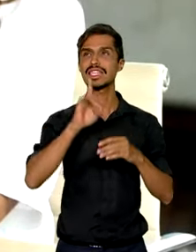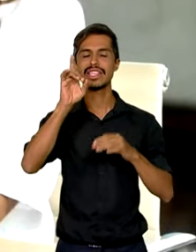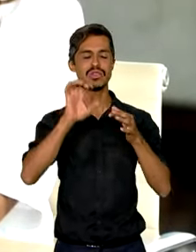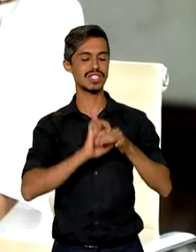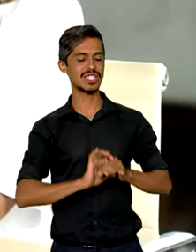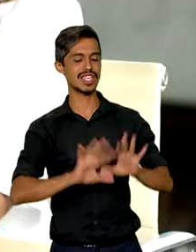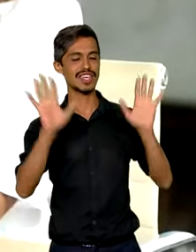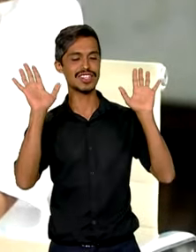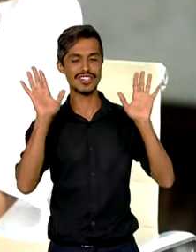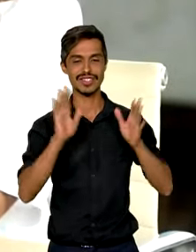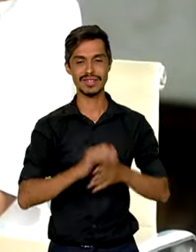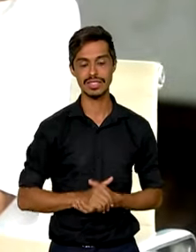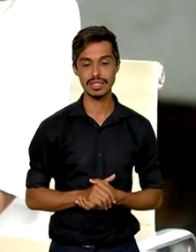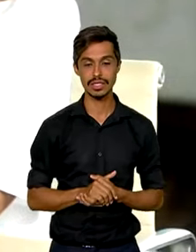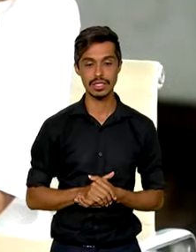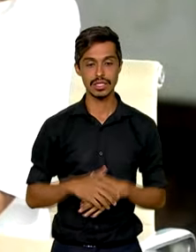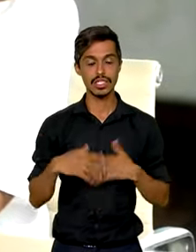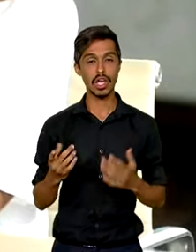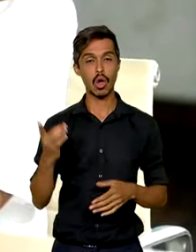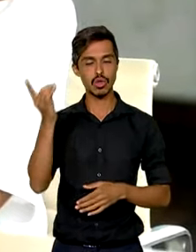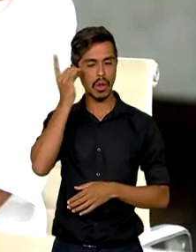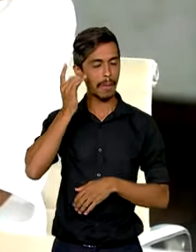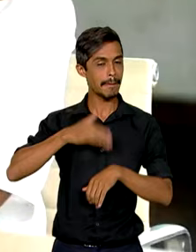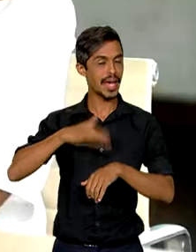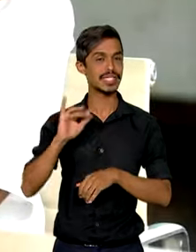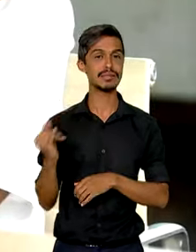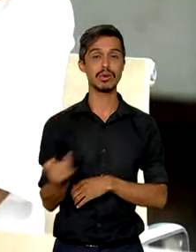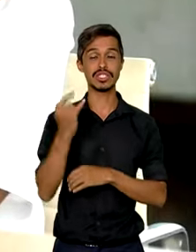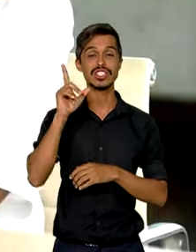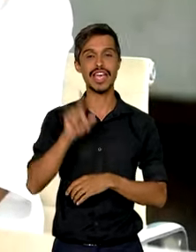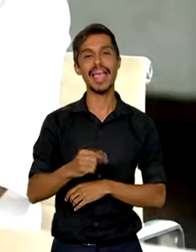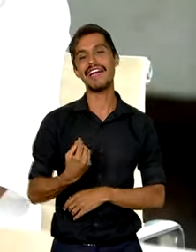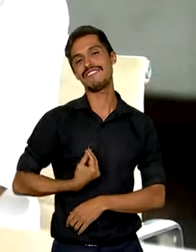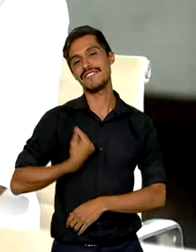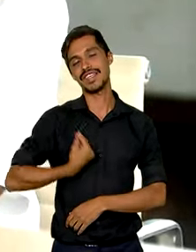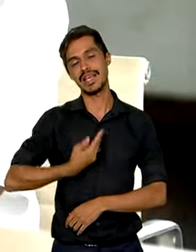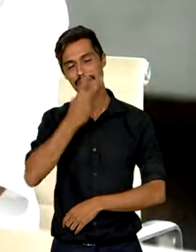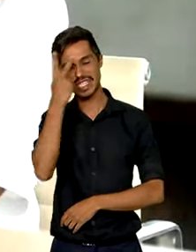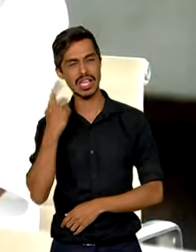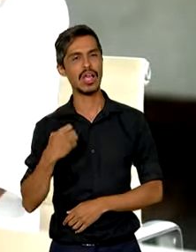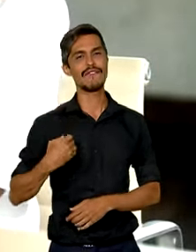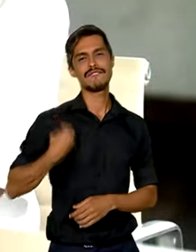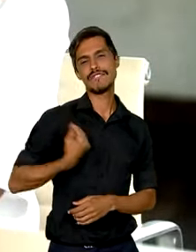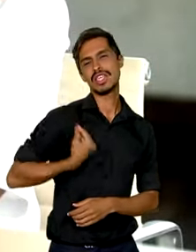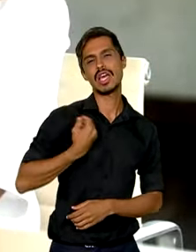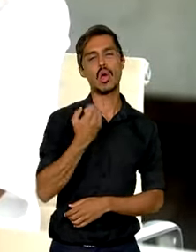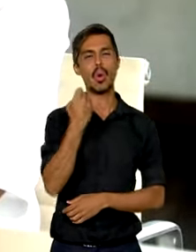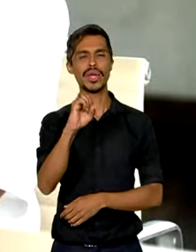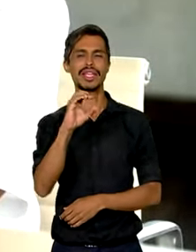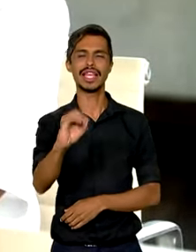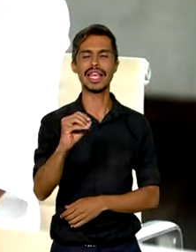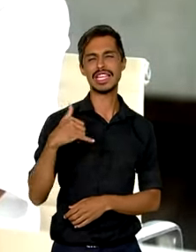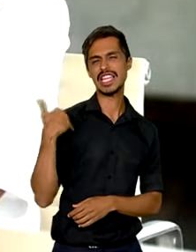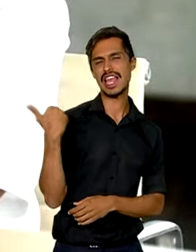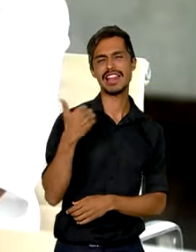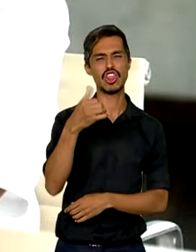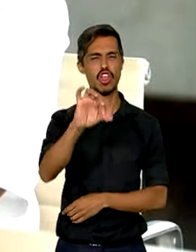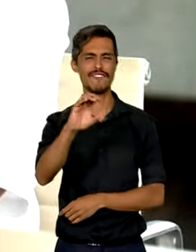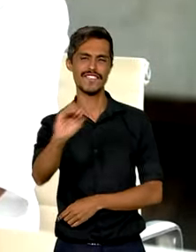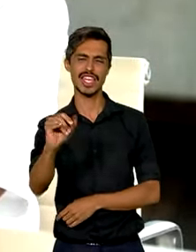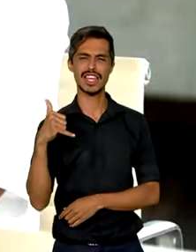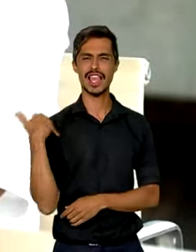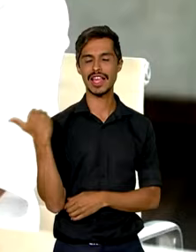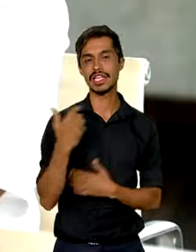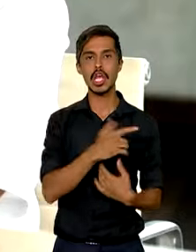gente viva que é o dom mais importante que é a nossa vida que as pessoas vivam 80 90 anos e que não morra aos